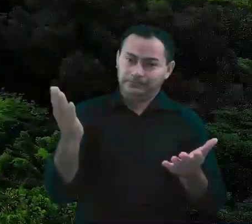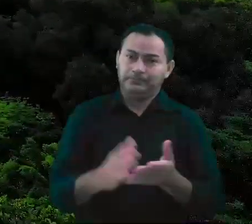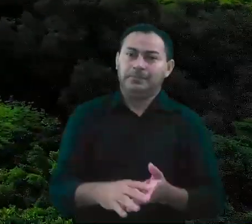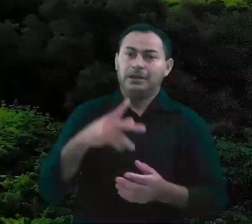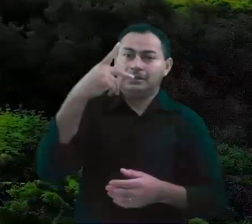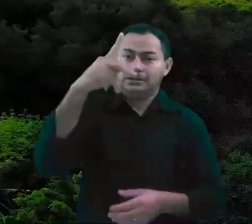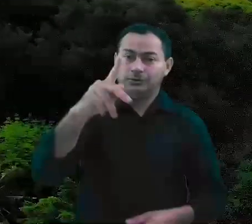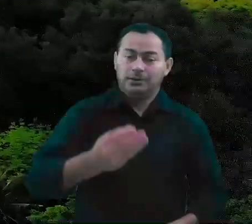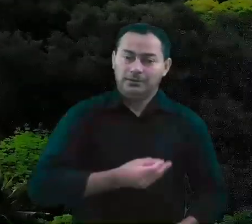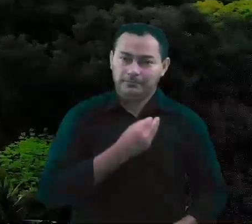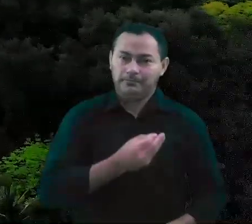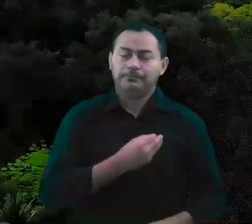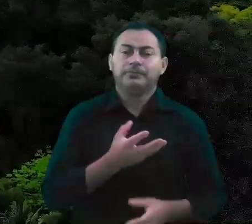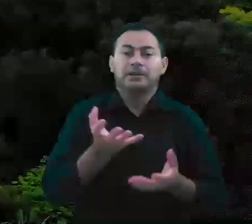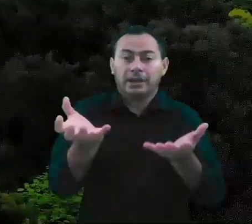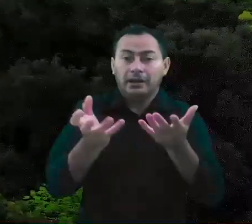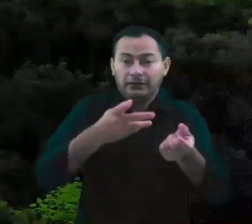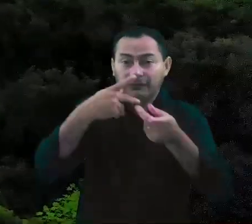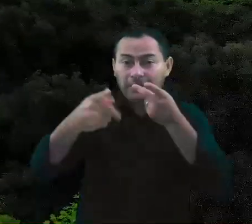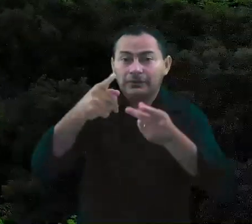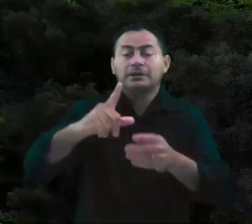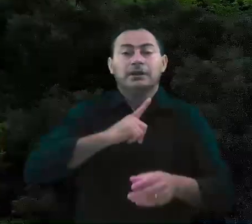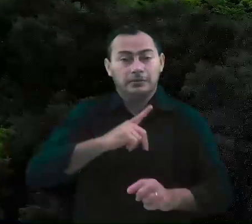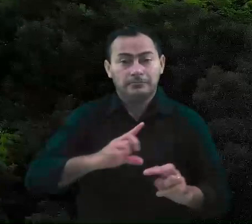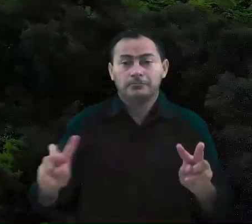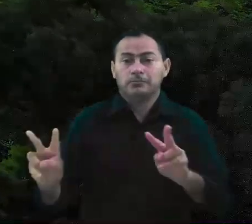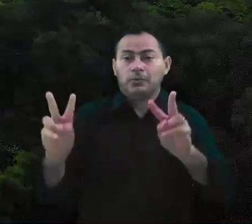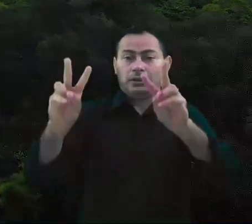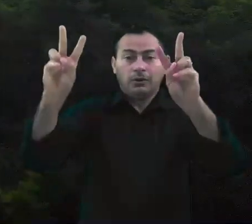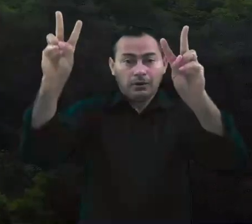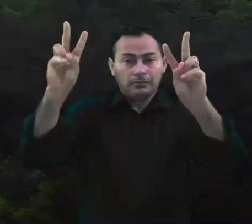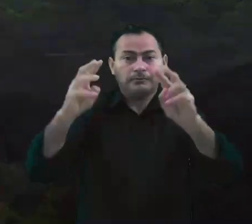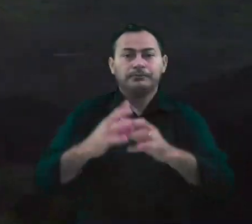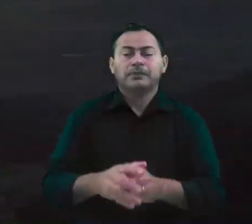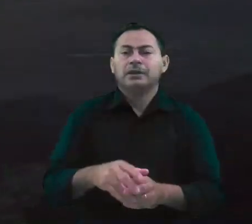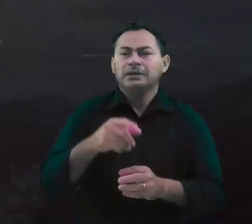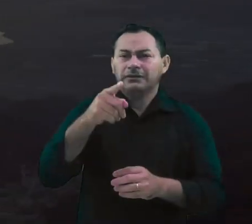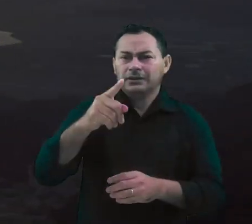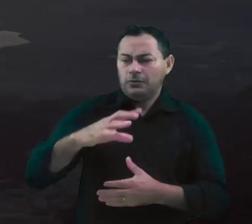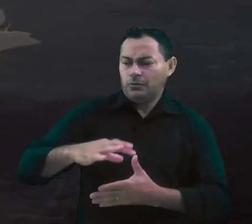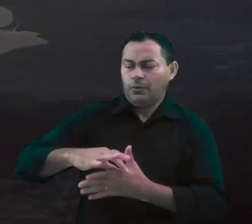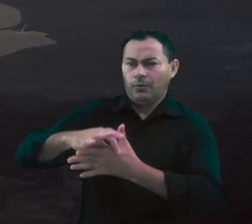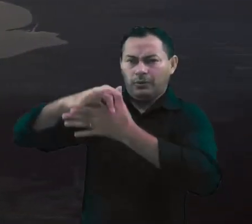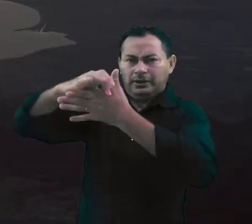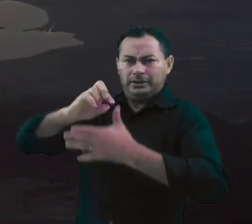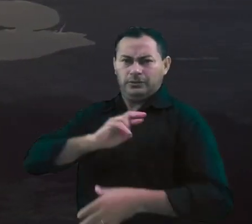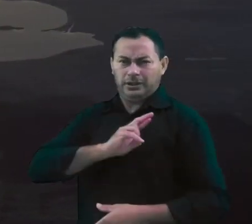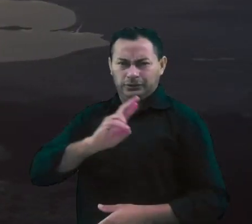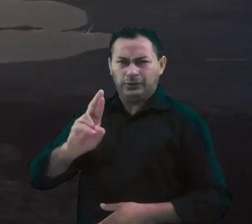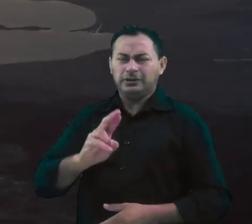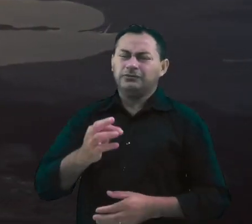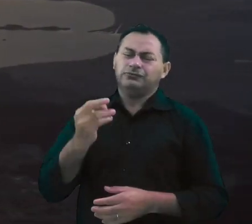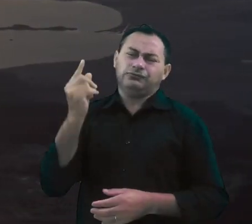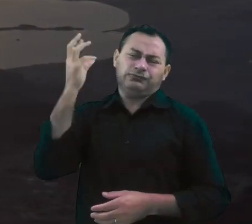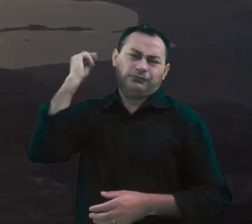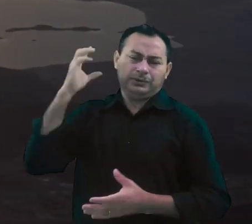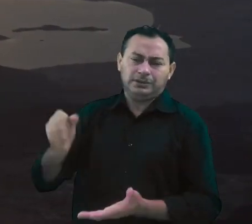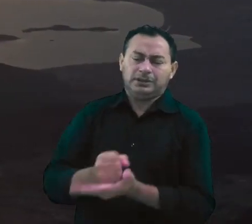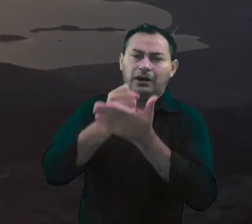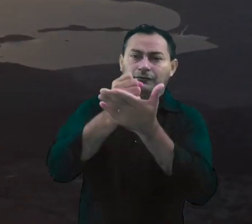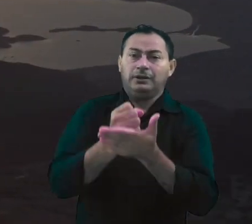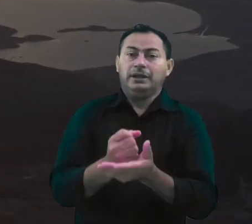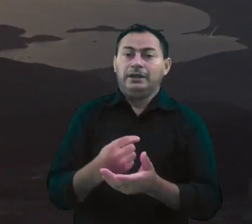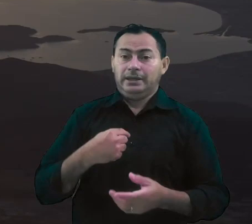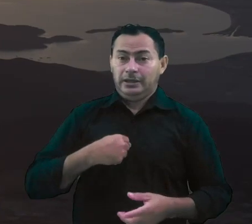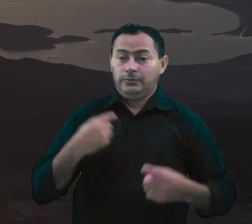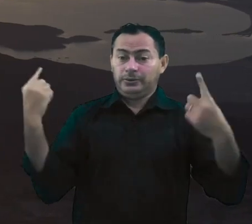significado para a sua vida. Quer dizer que você tem valor. Mas se você é um líder religioso e faz tempo que foi